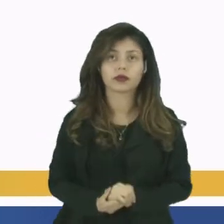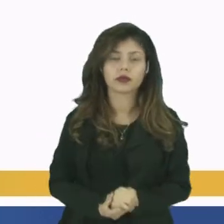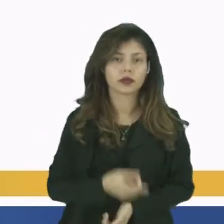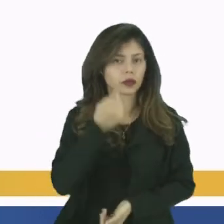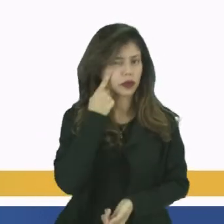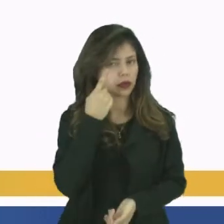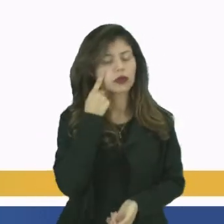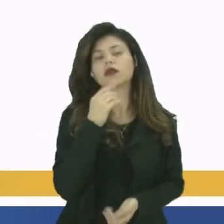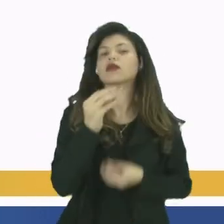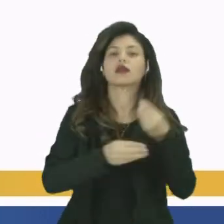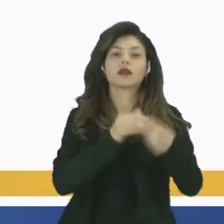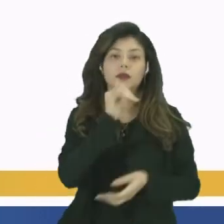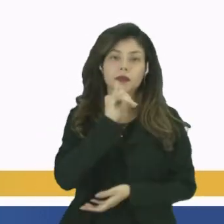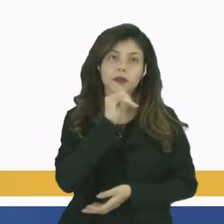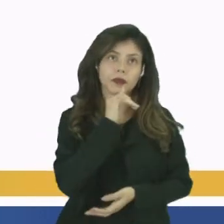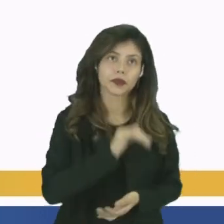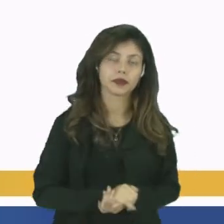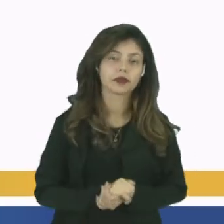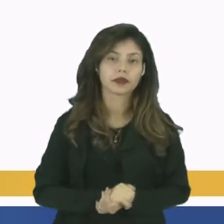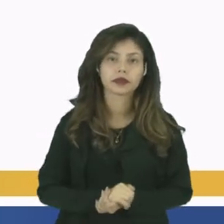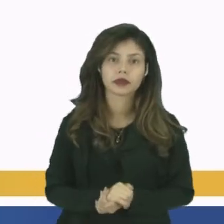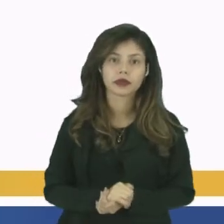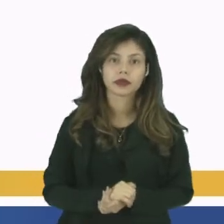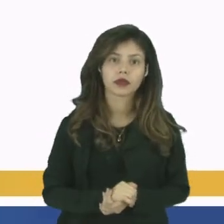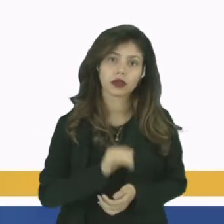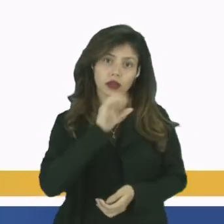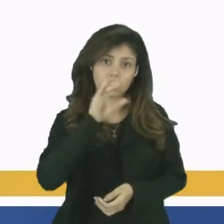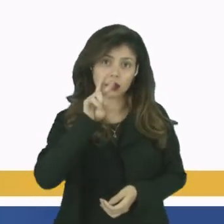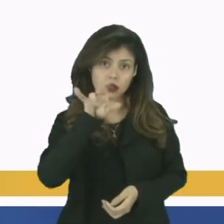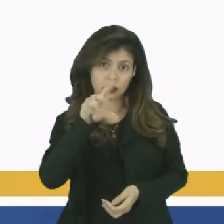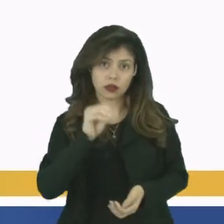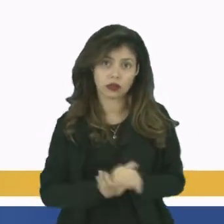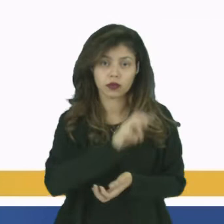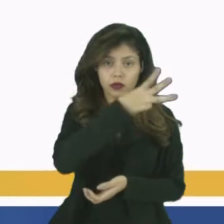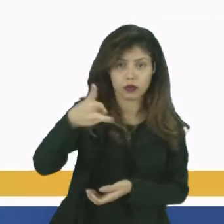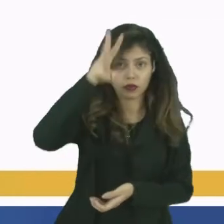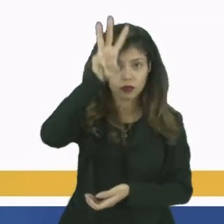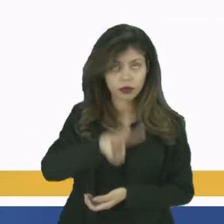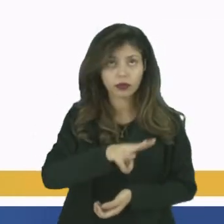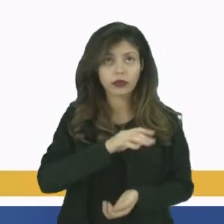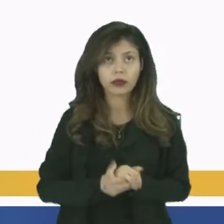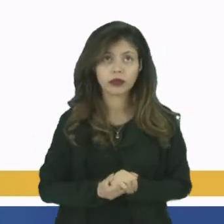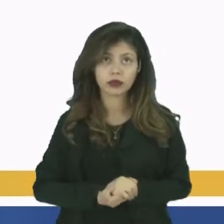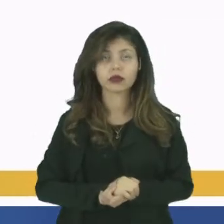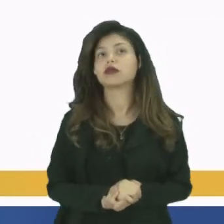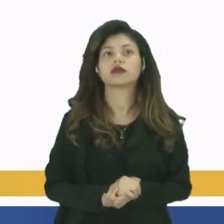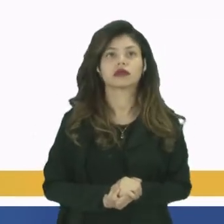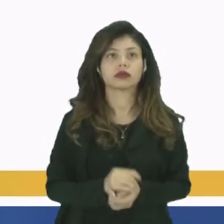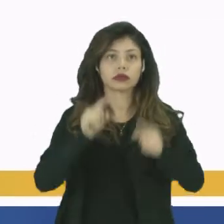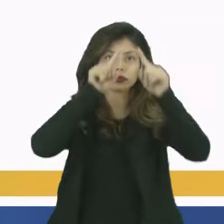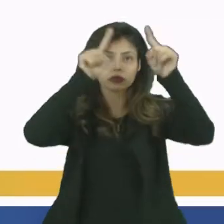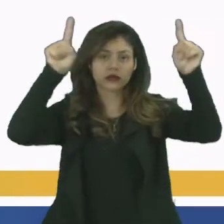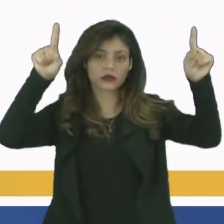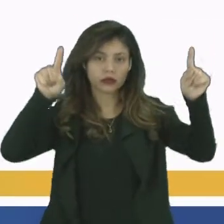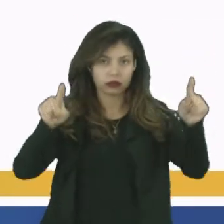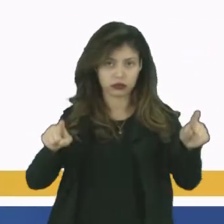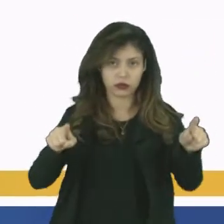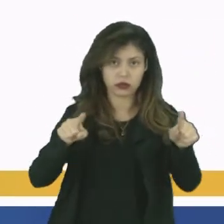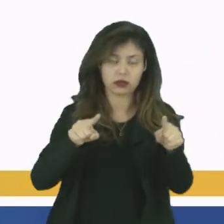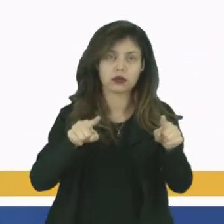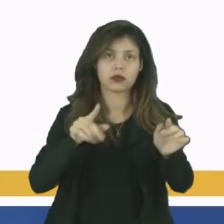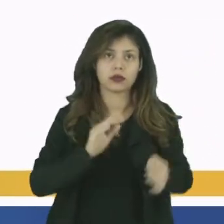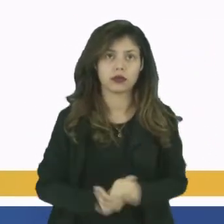como exemplo o cálculo do determinante da matriz A, sendo, aí nós temos a matriz